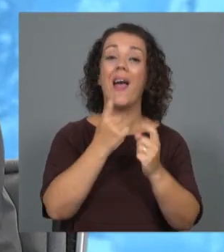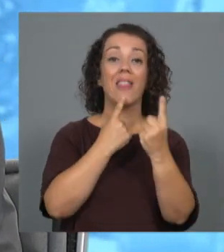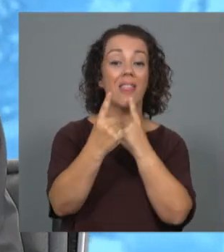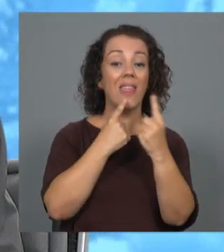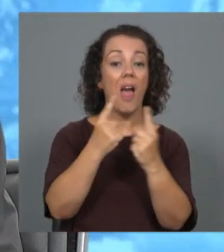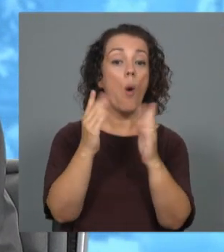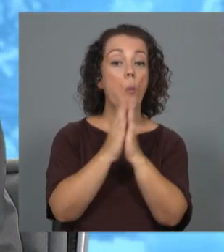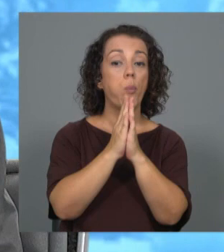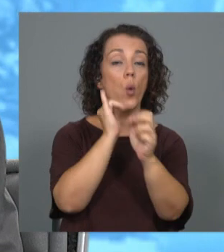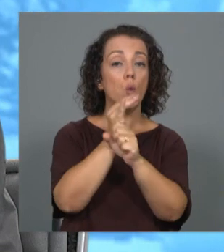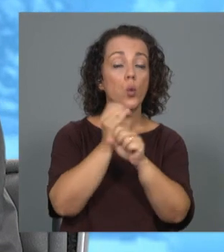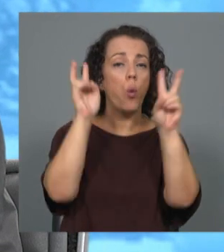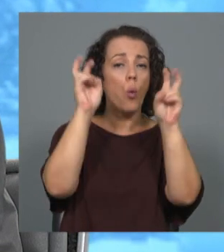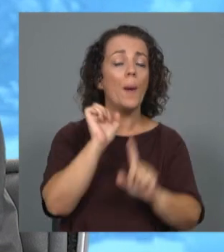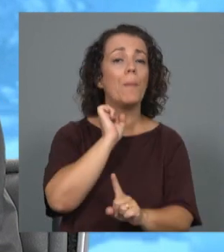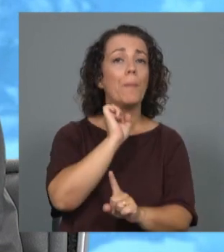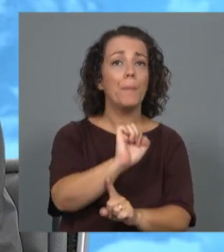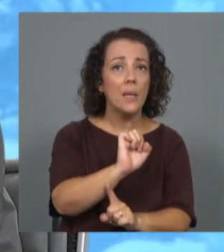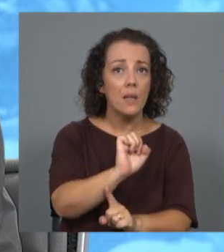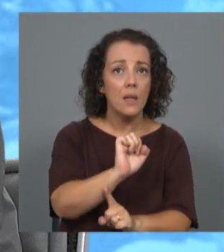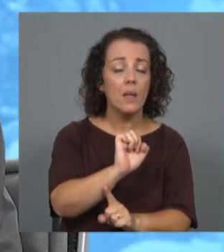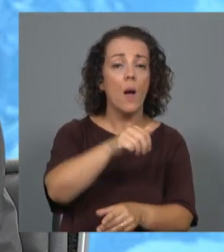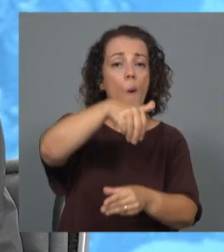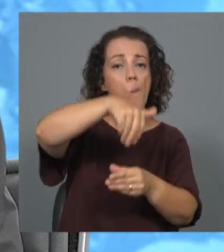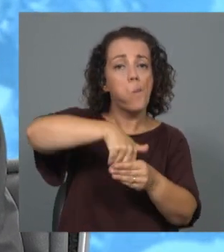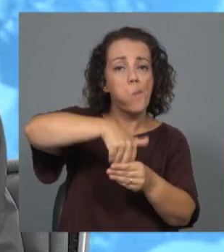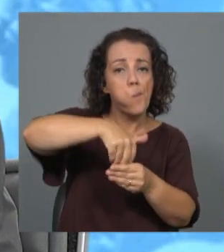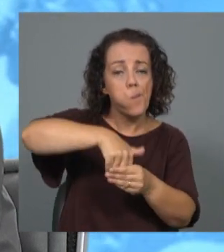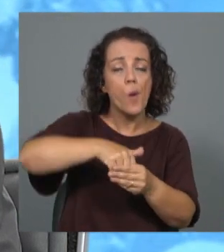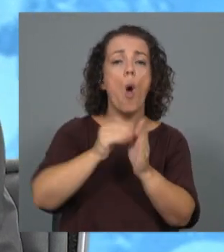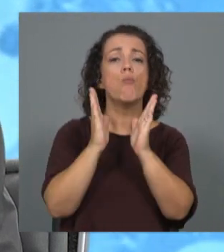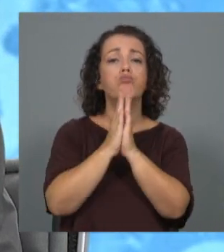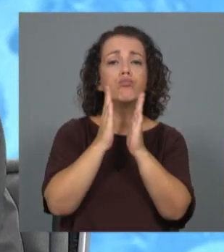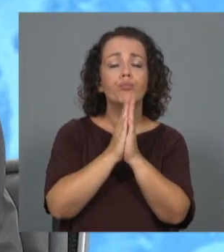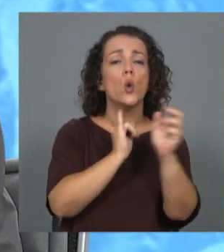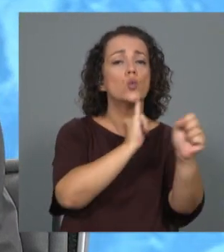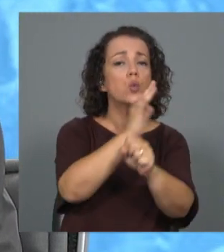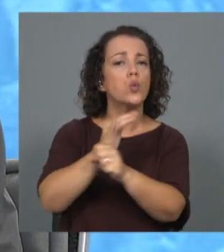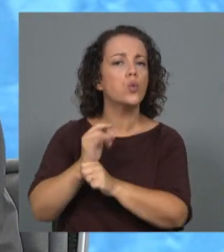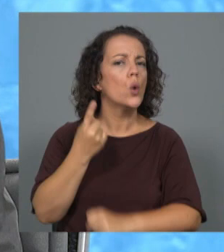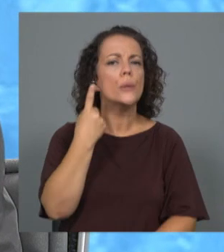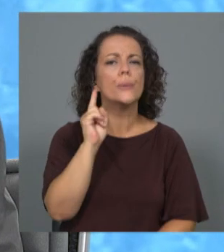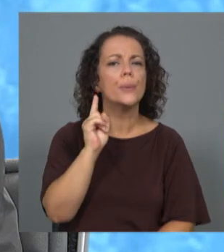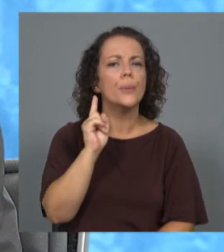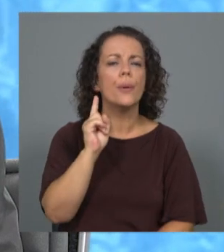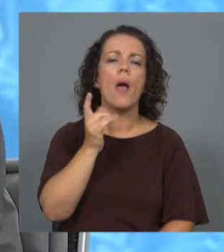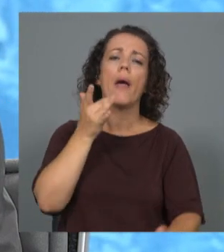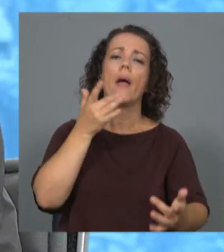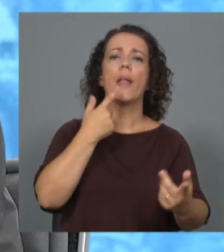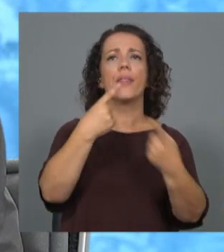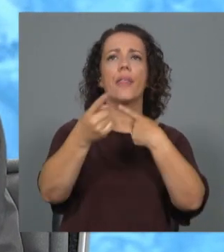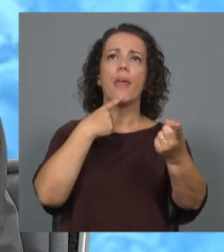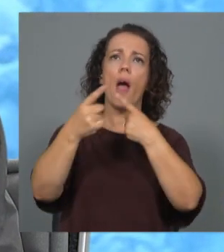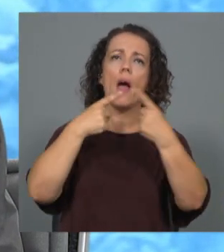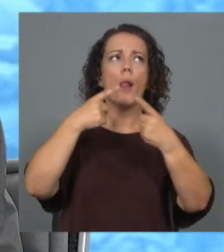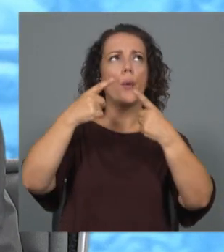interreligioso, refiro-me ao diálogo entre os membros de diversas religiões, não o diálogo abstrato entre religiões,